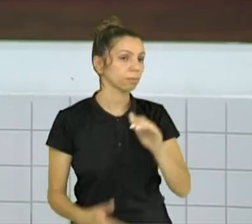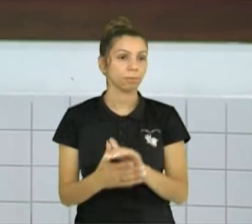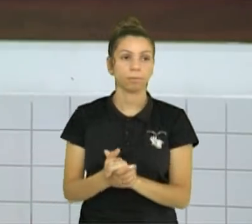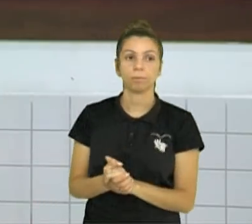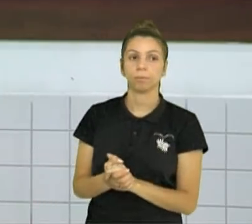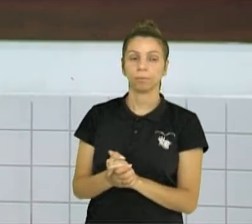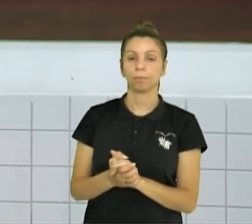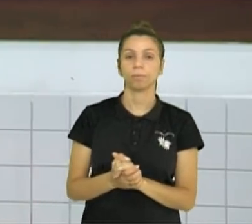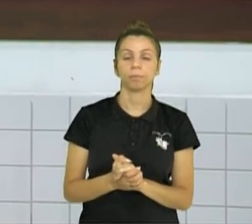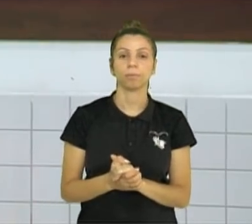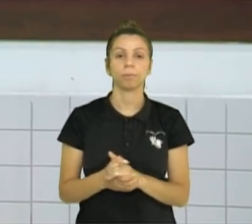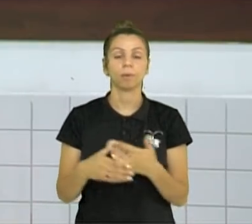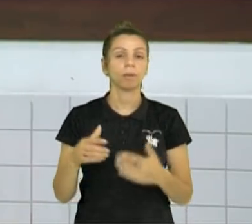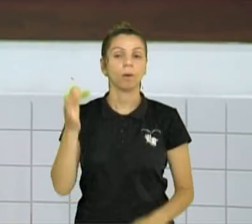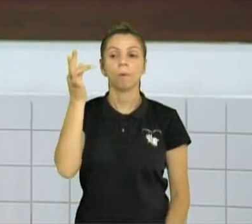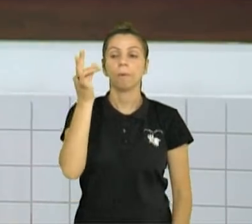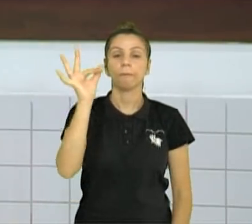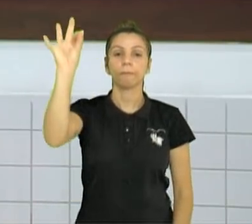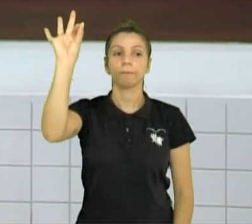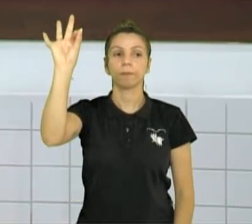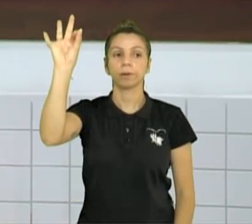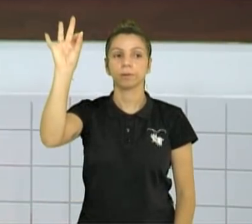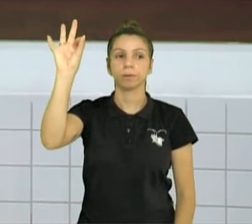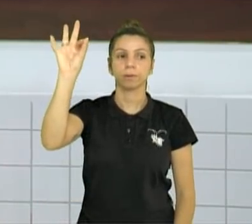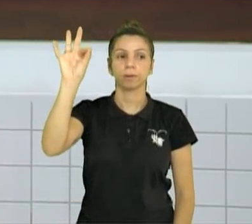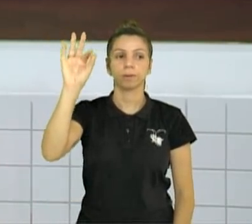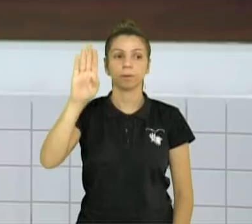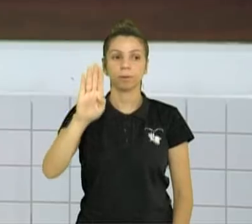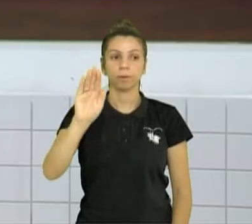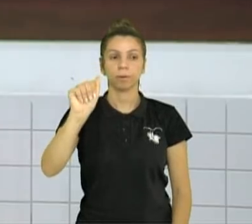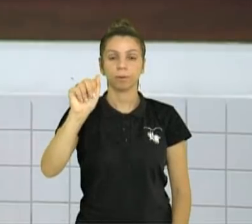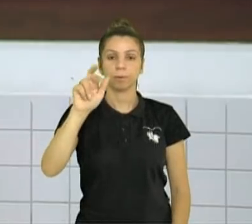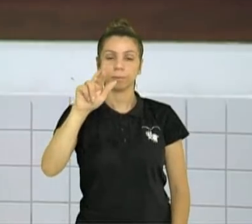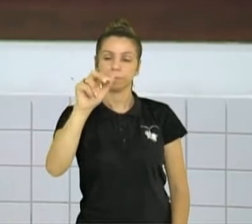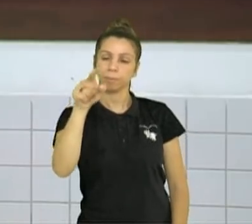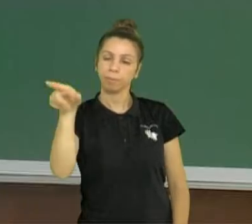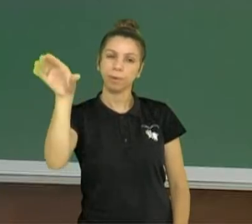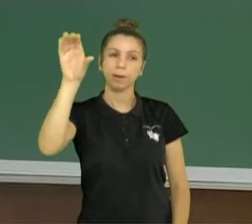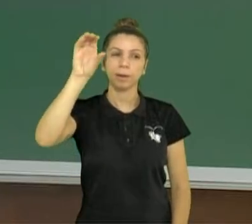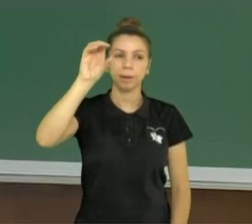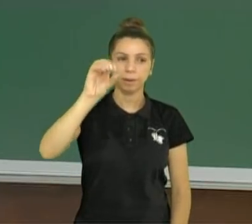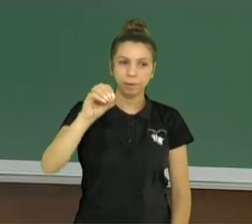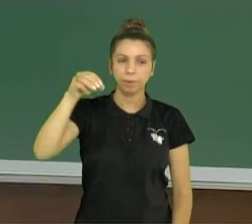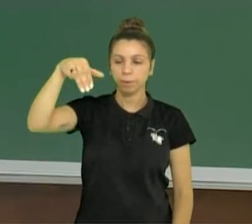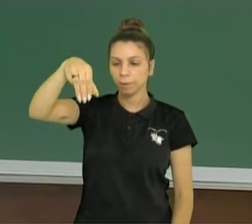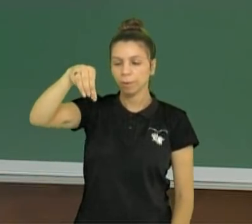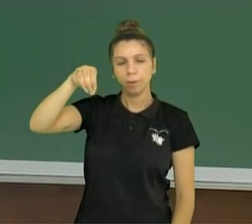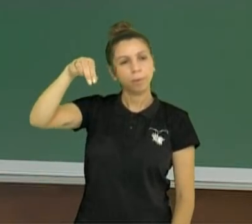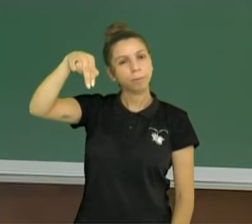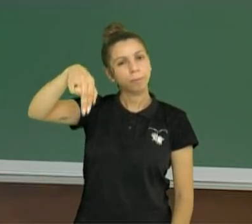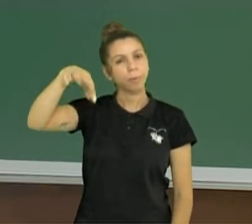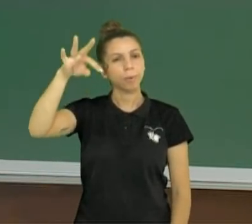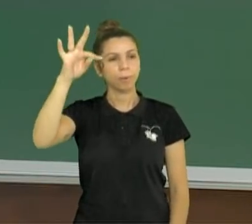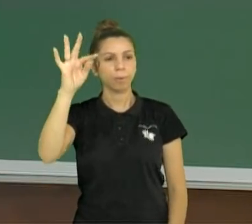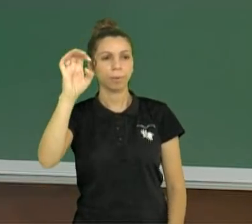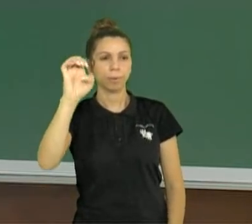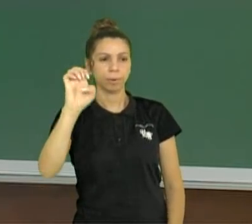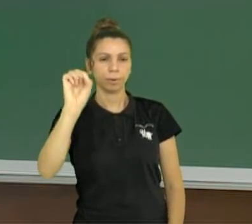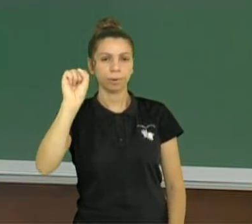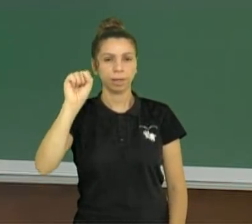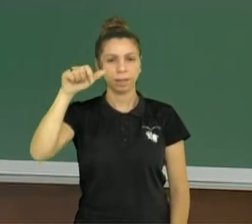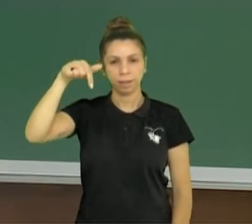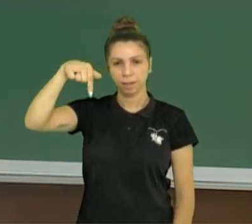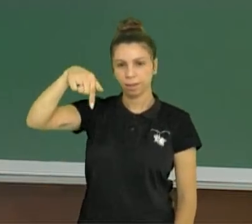Montesquieu, né? O francês Charles II, Barão de Montesquieu, é um nome, porque são pessoas, inclusive